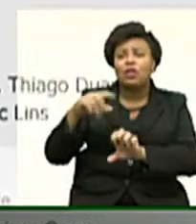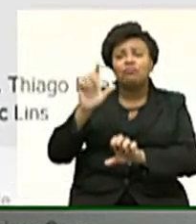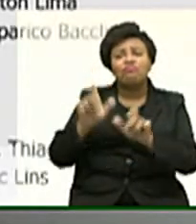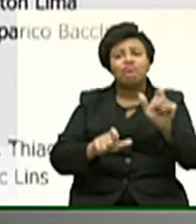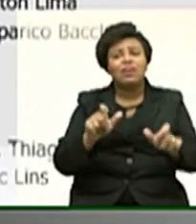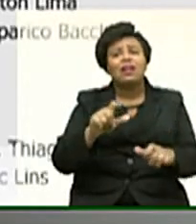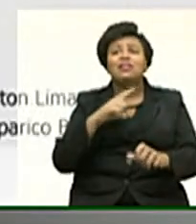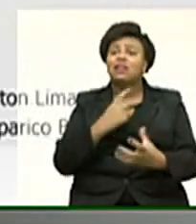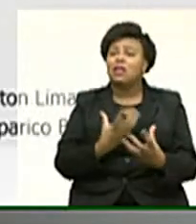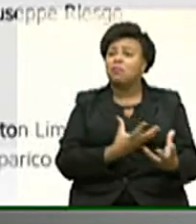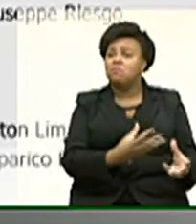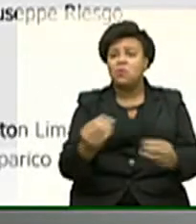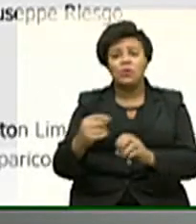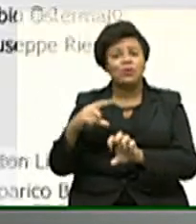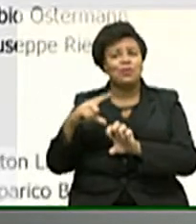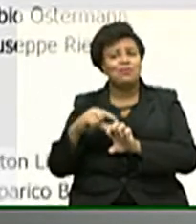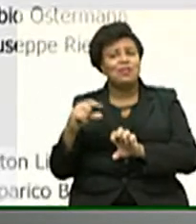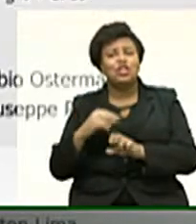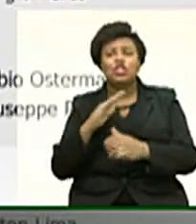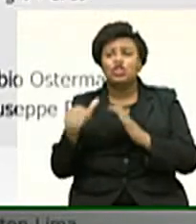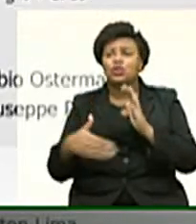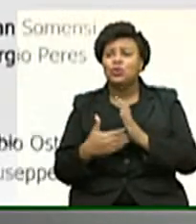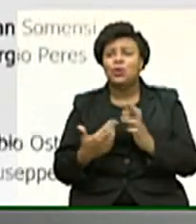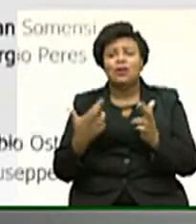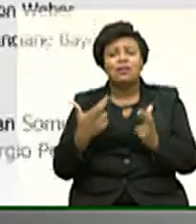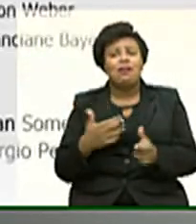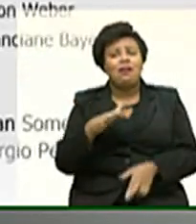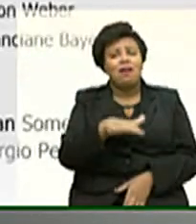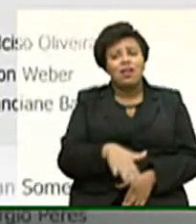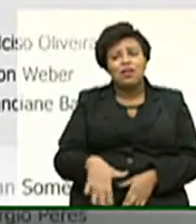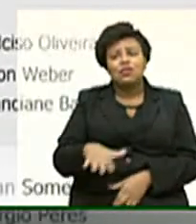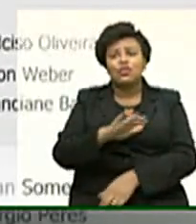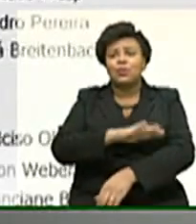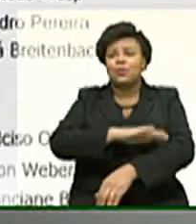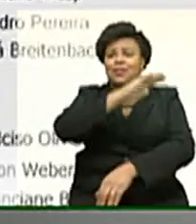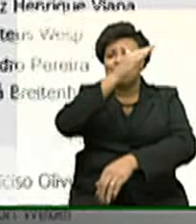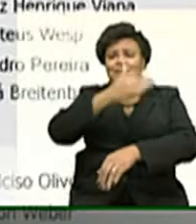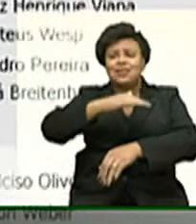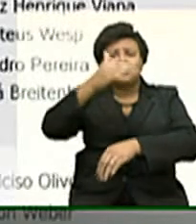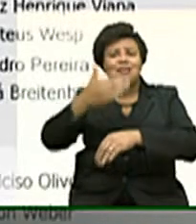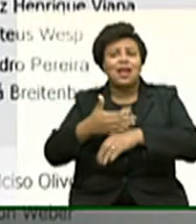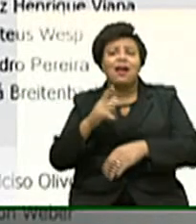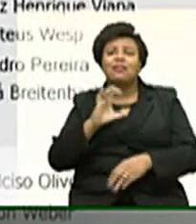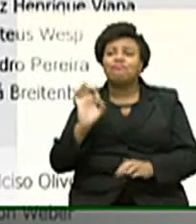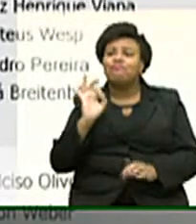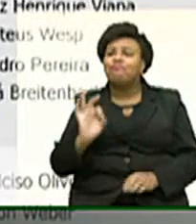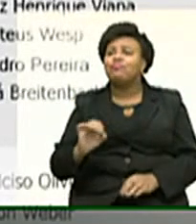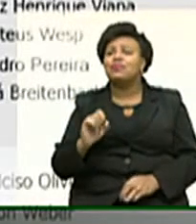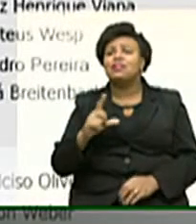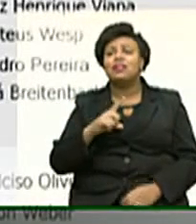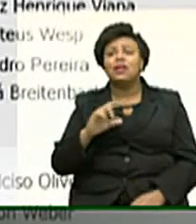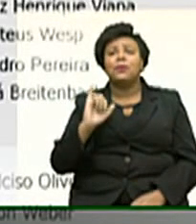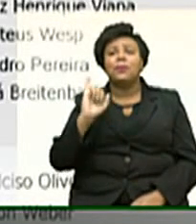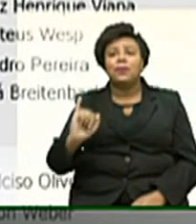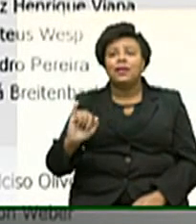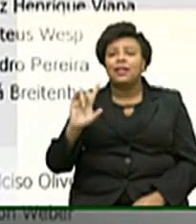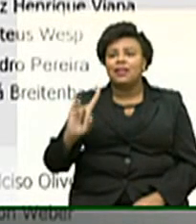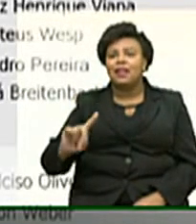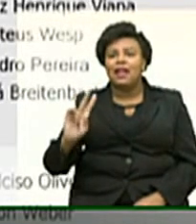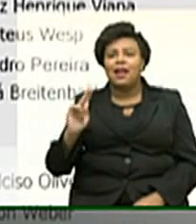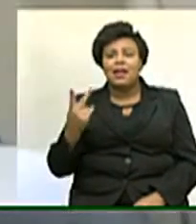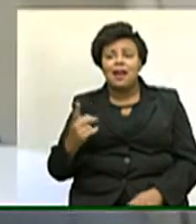O empreendedorismo de toda a região da Serra, que expressa justamente pelo seu IDH,